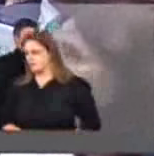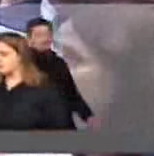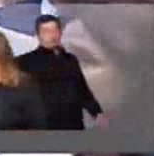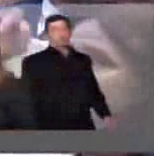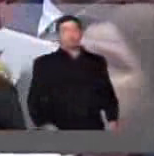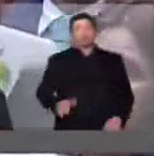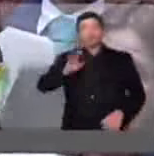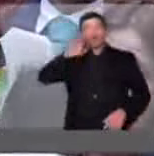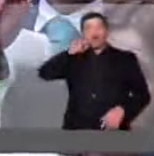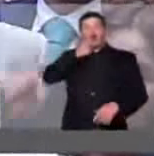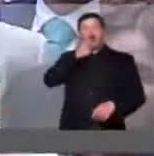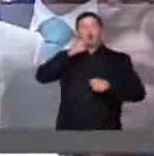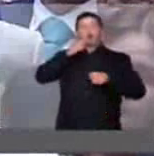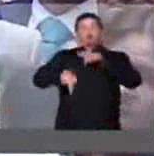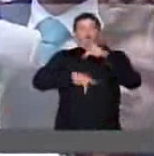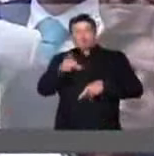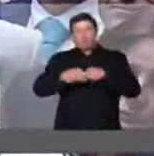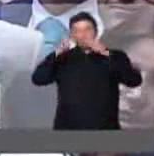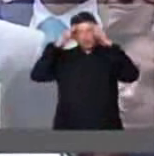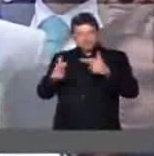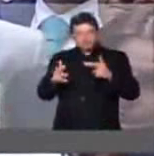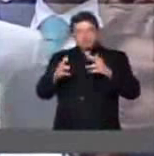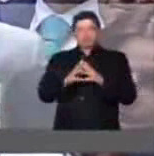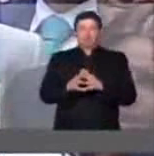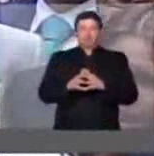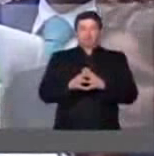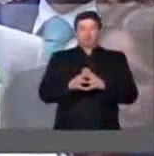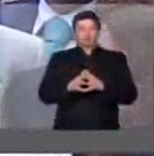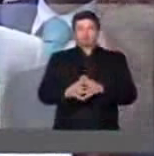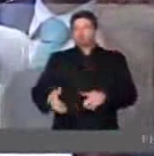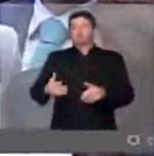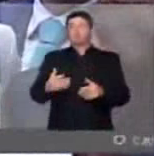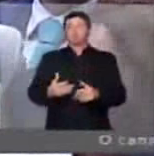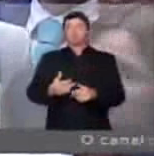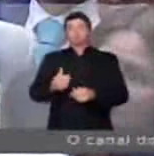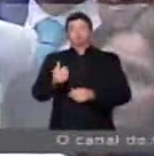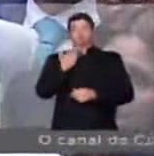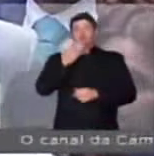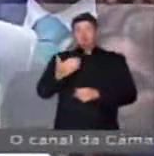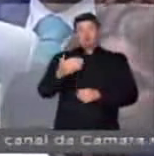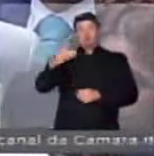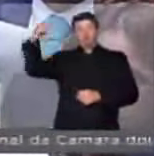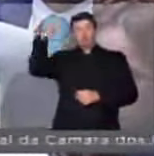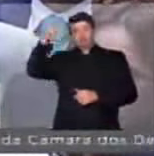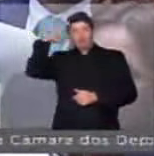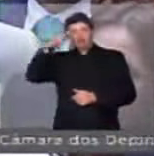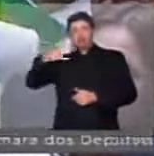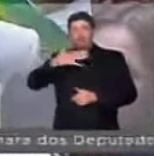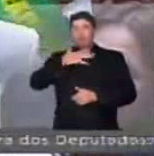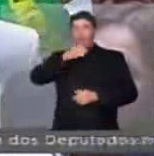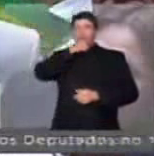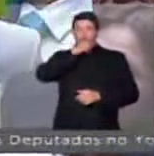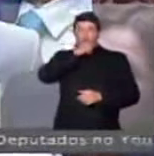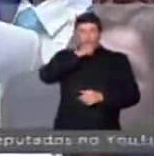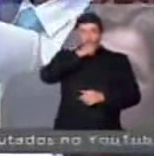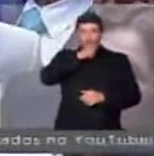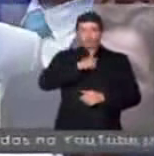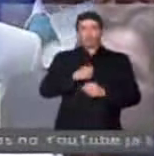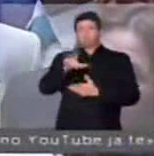em defesa da Constituição Federal, em nome da memória de meu avô, minha